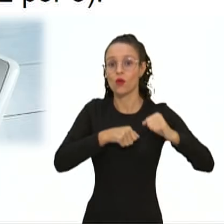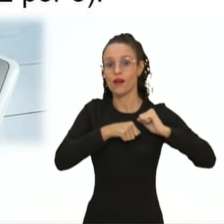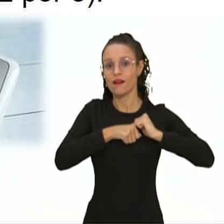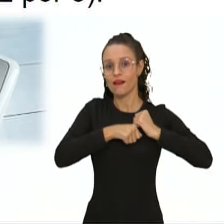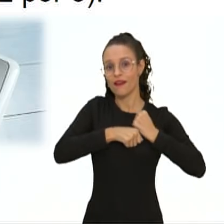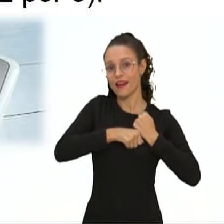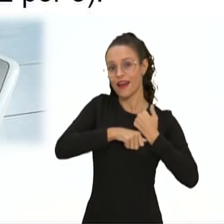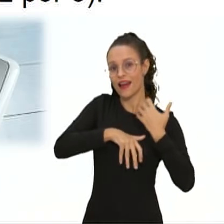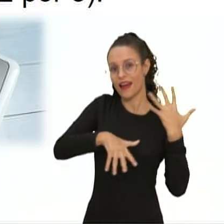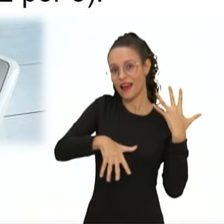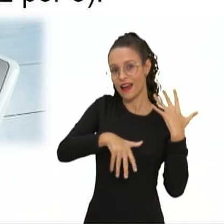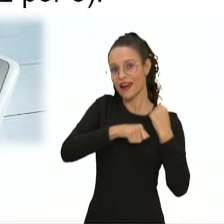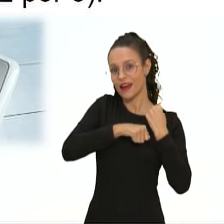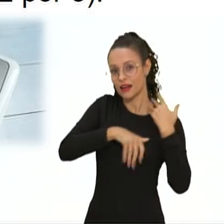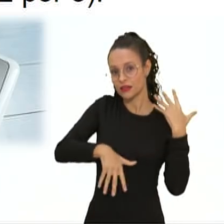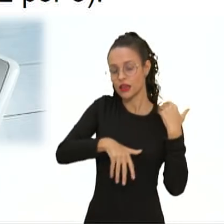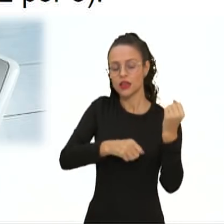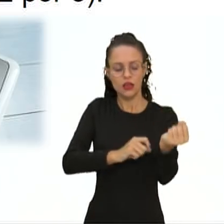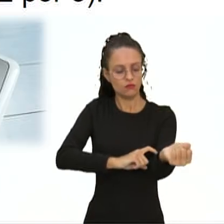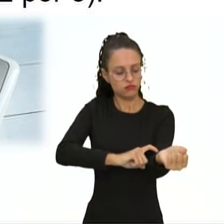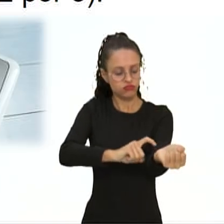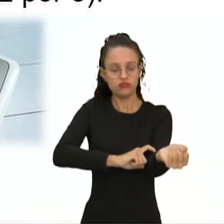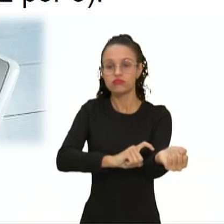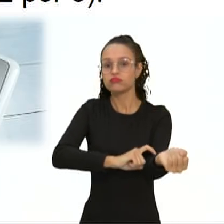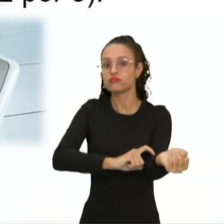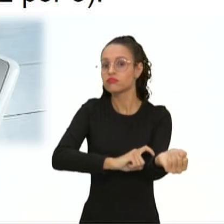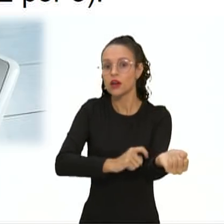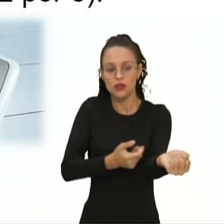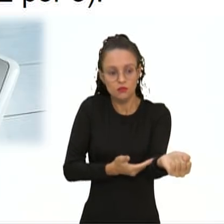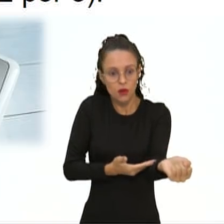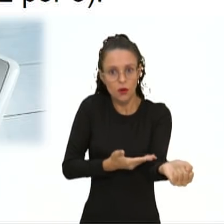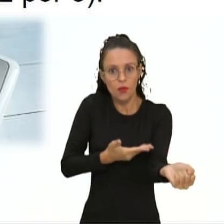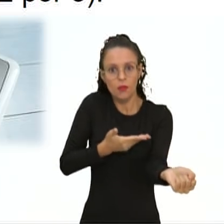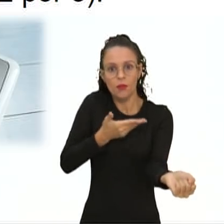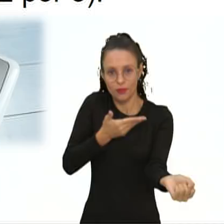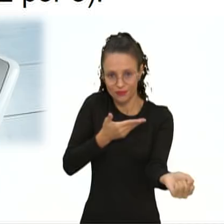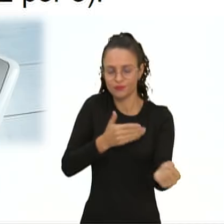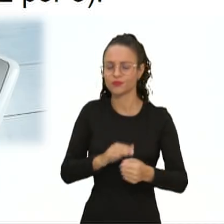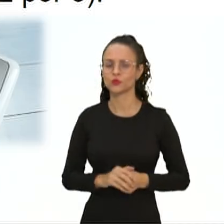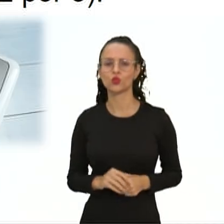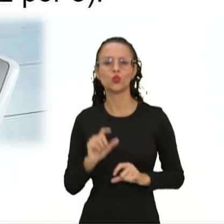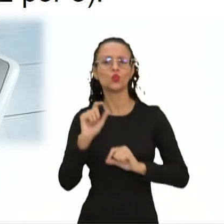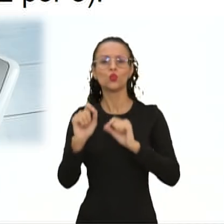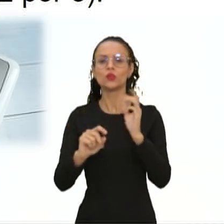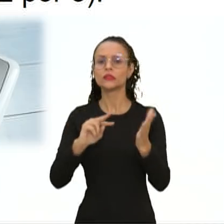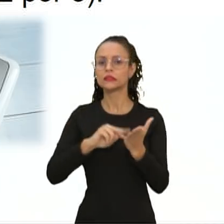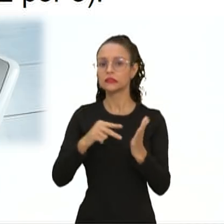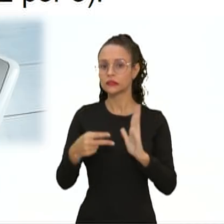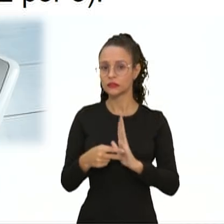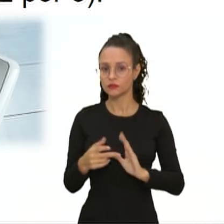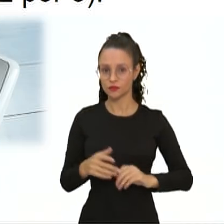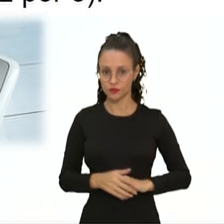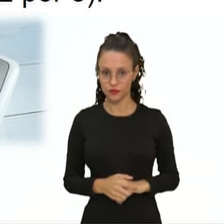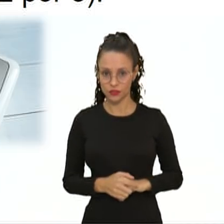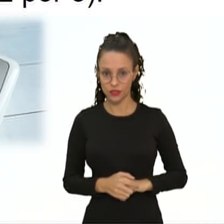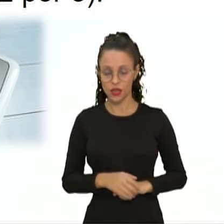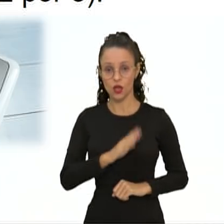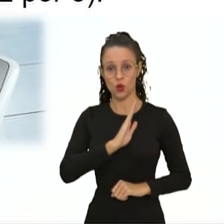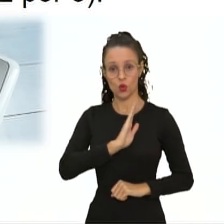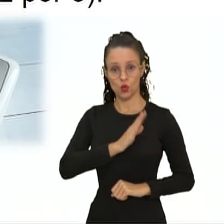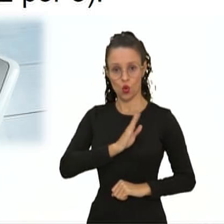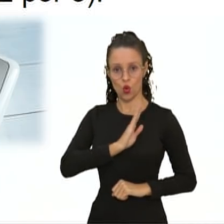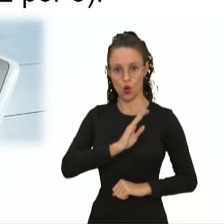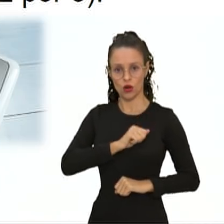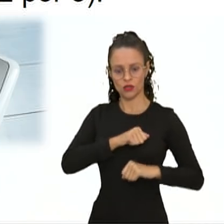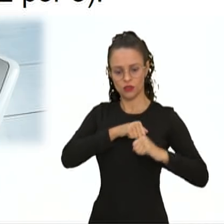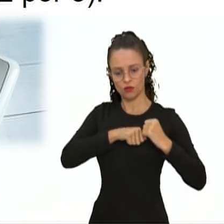em hipertensão ou então pressão arterial elevada. O que é isso? O nosso coração, quando ele